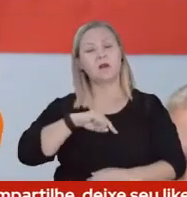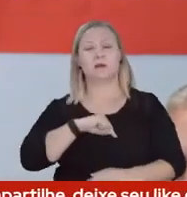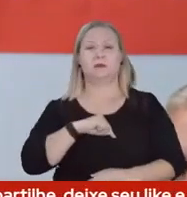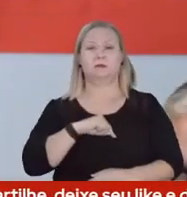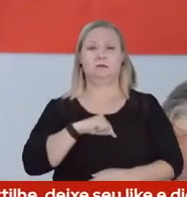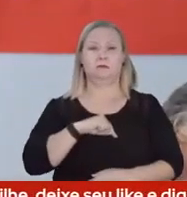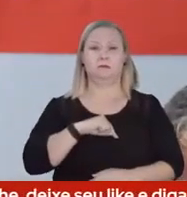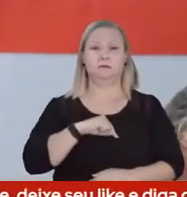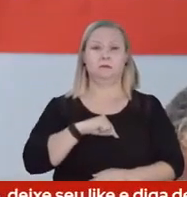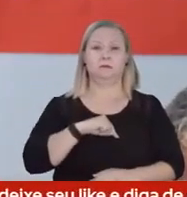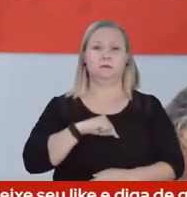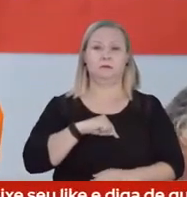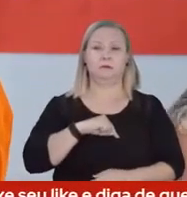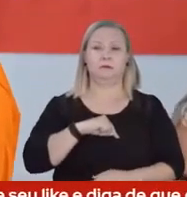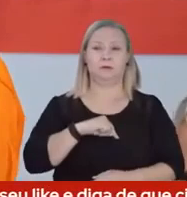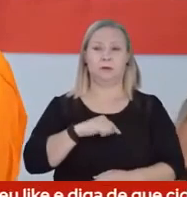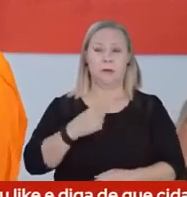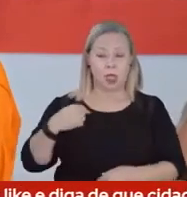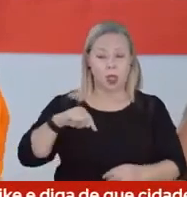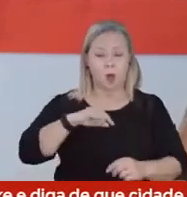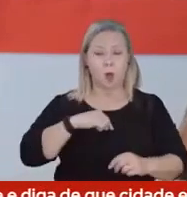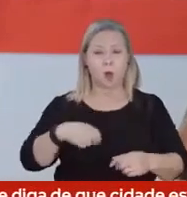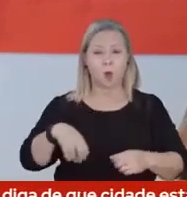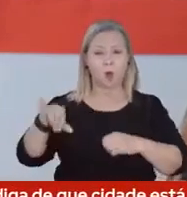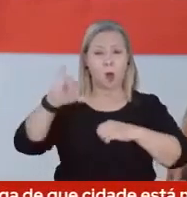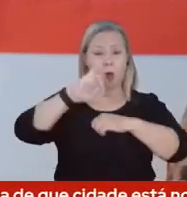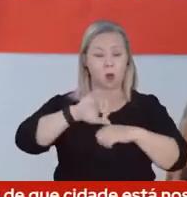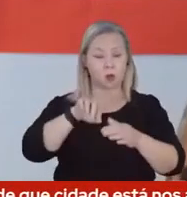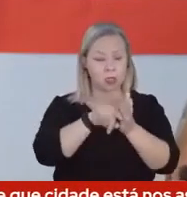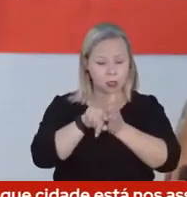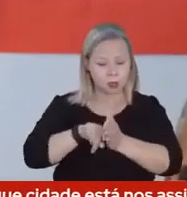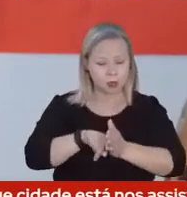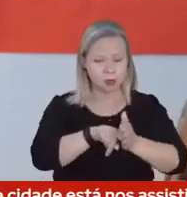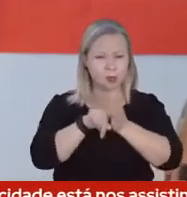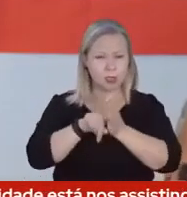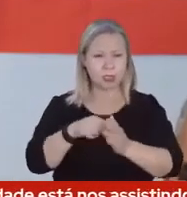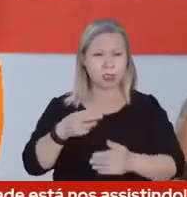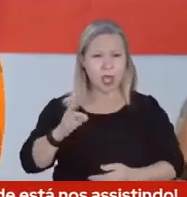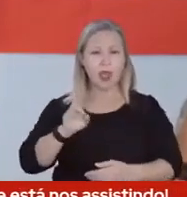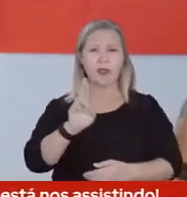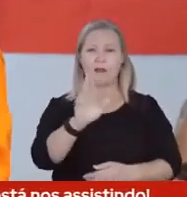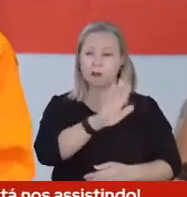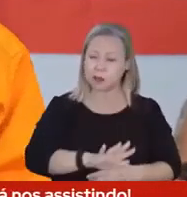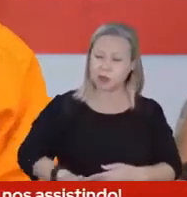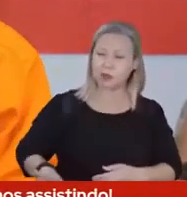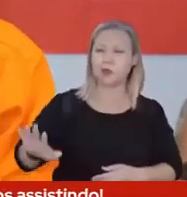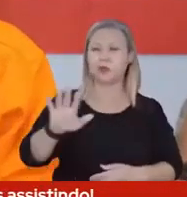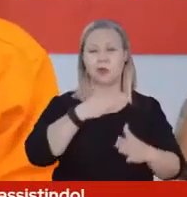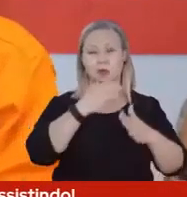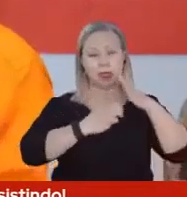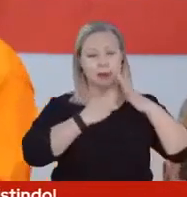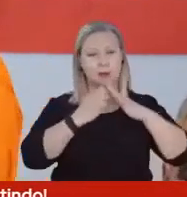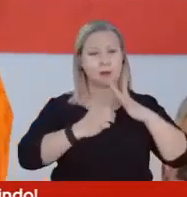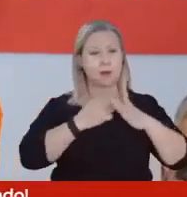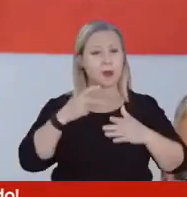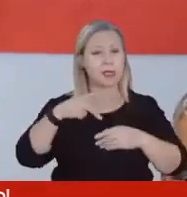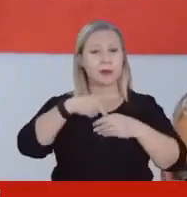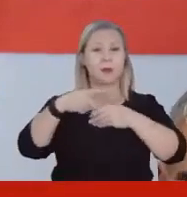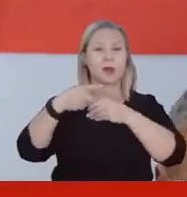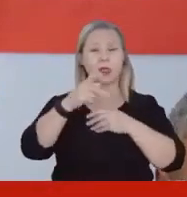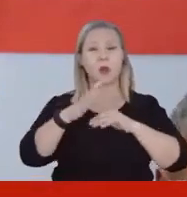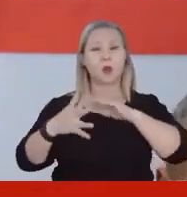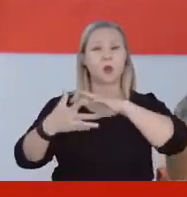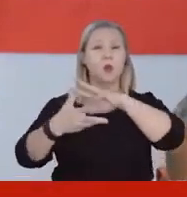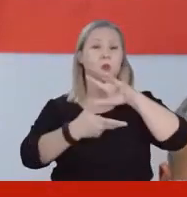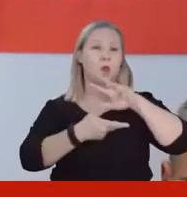O nosso centro de pesquisa era referência para todas as empresas de petróleo do mundo. Não por acaso